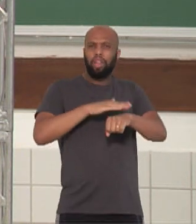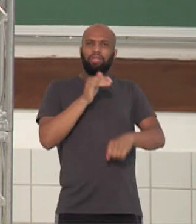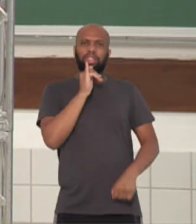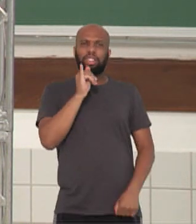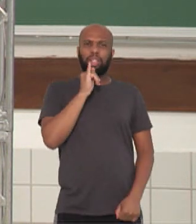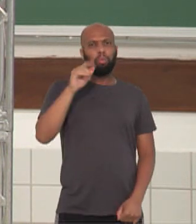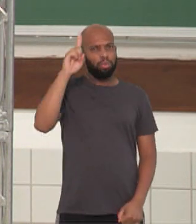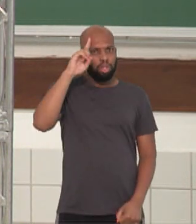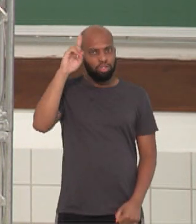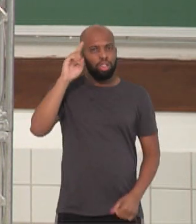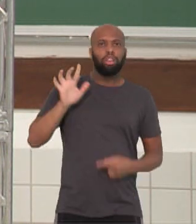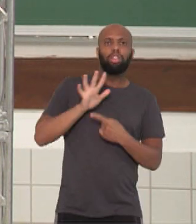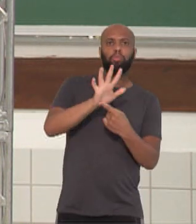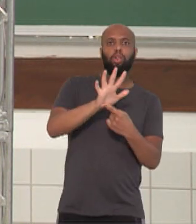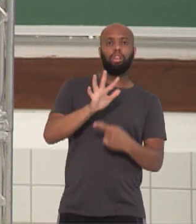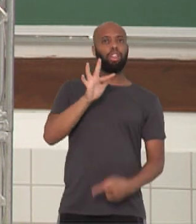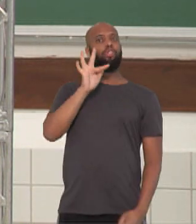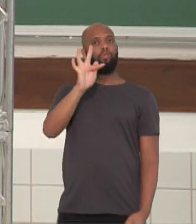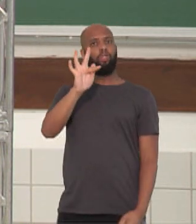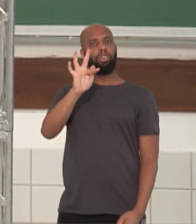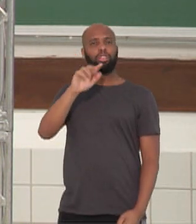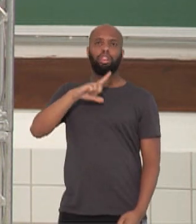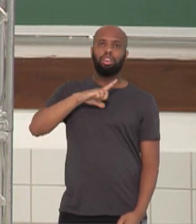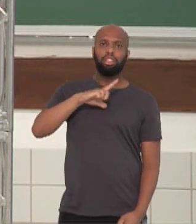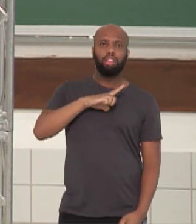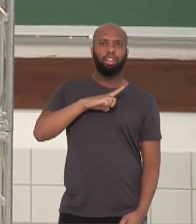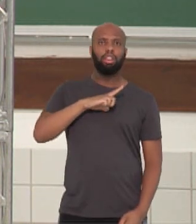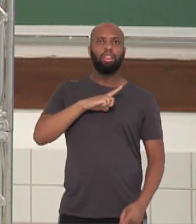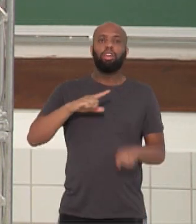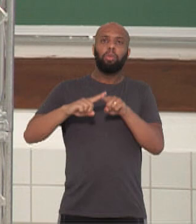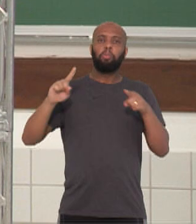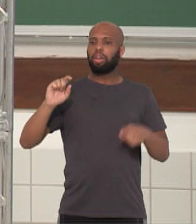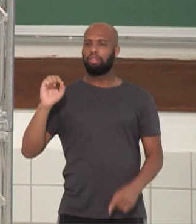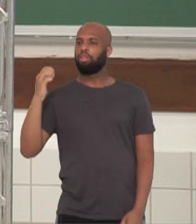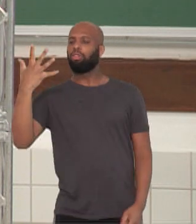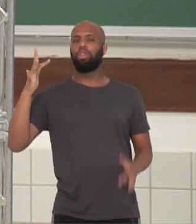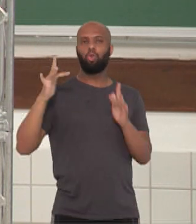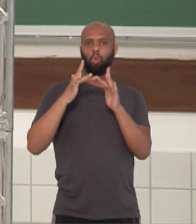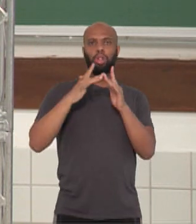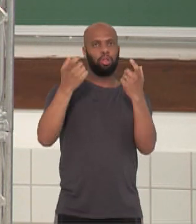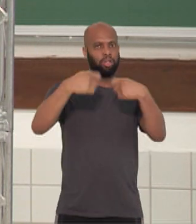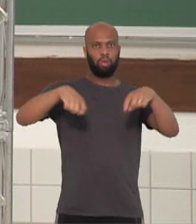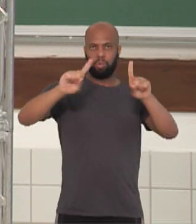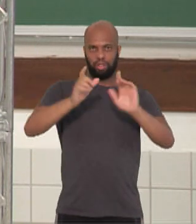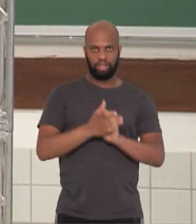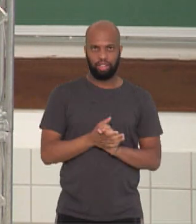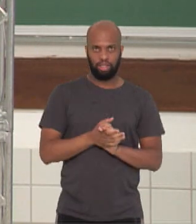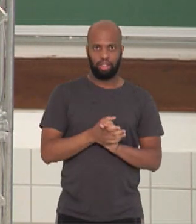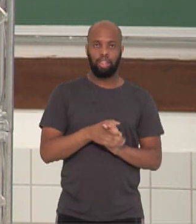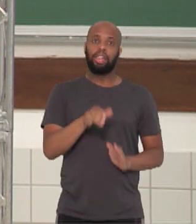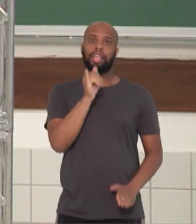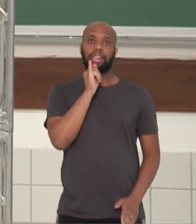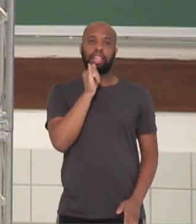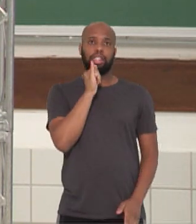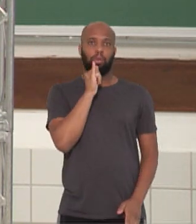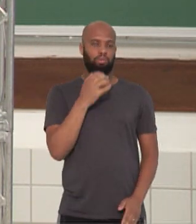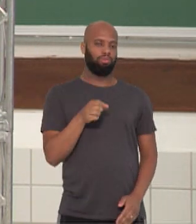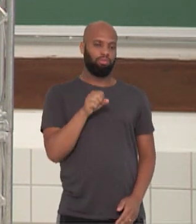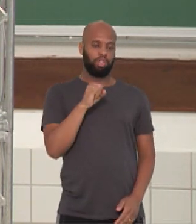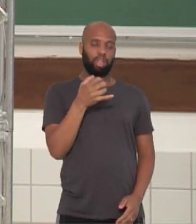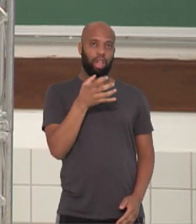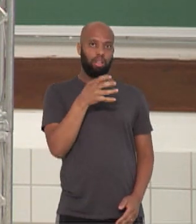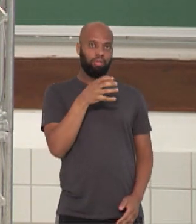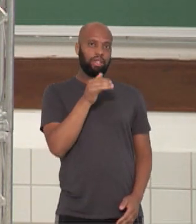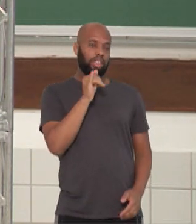cotidianos que mostrem forças que ocorram sem que aconteça o contato. Então veja, para segurar objetos, a gente tem